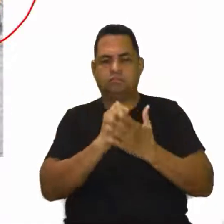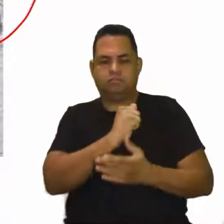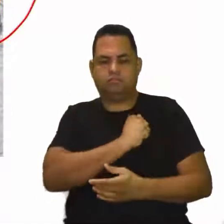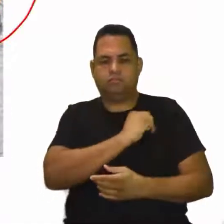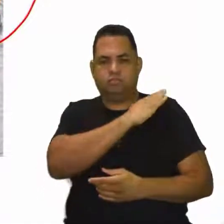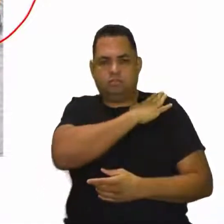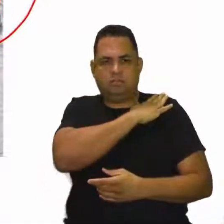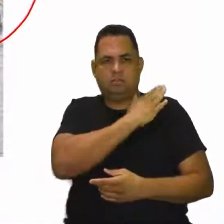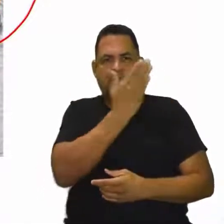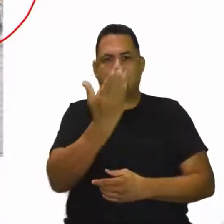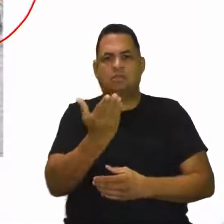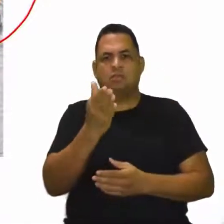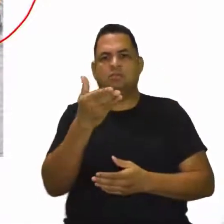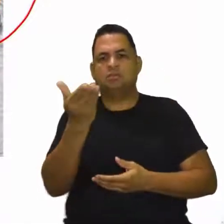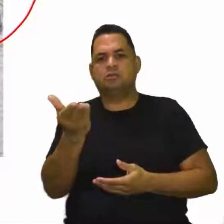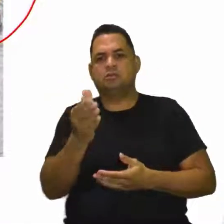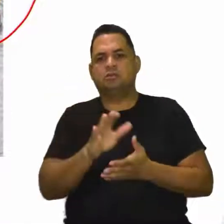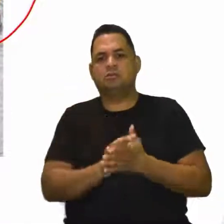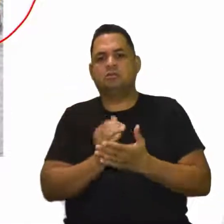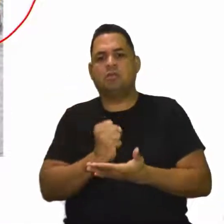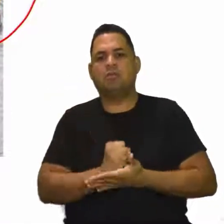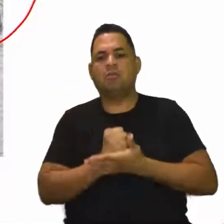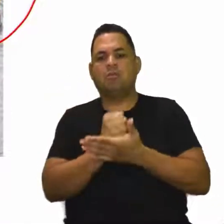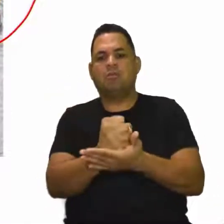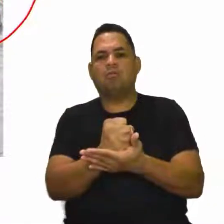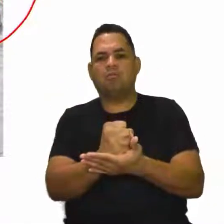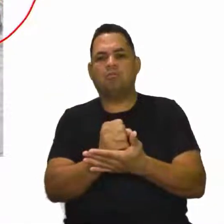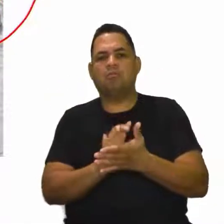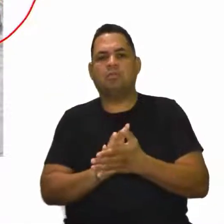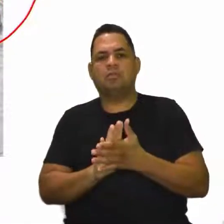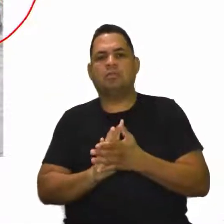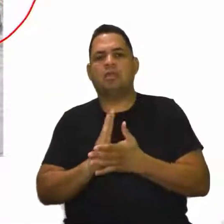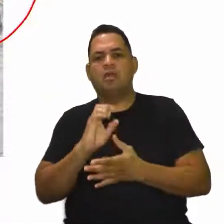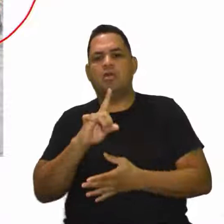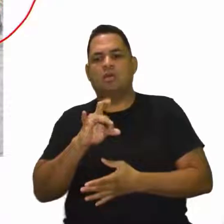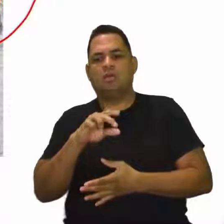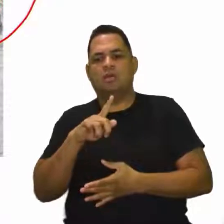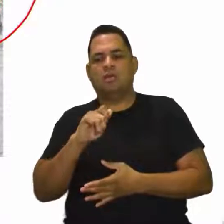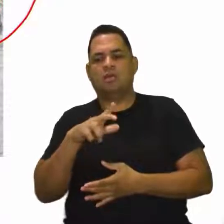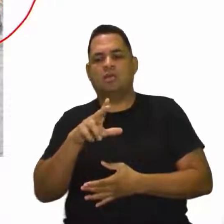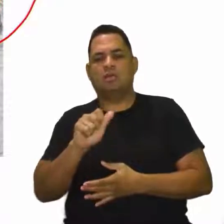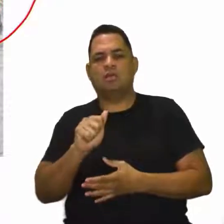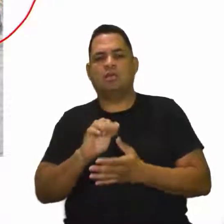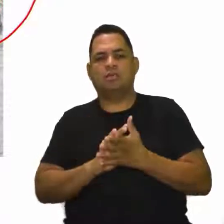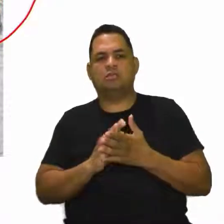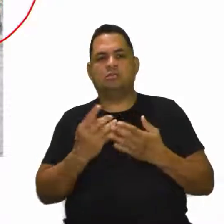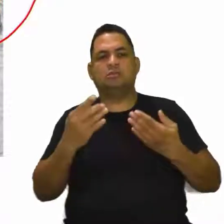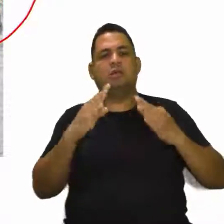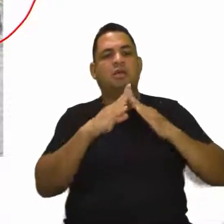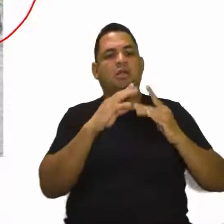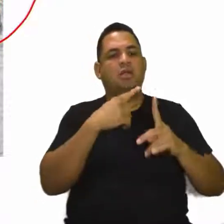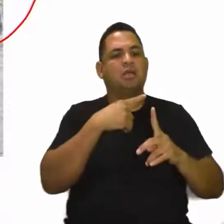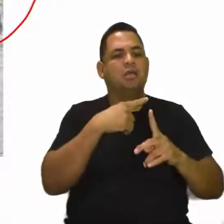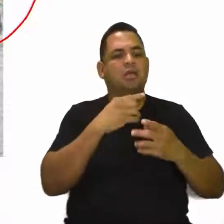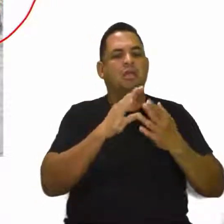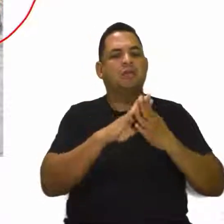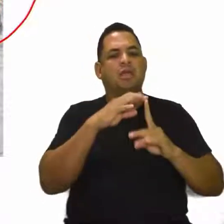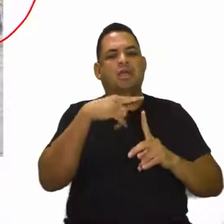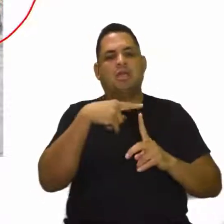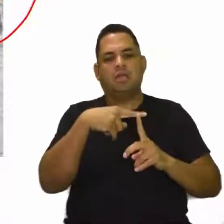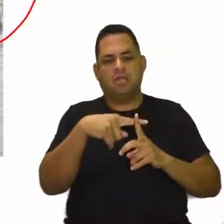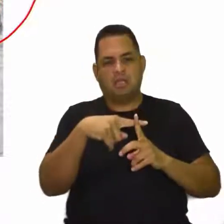aqui atrás também. Com o apoio da oligarquia, da igreja, da